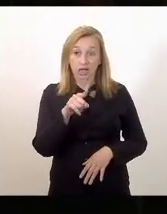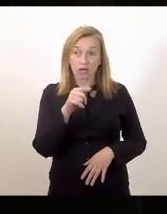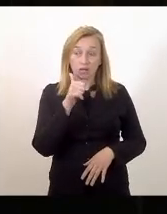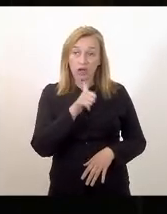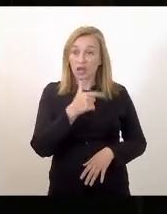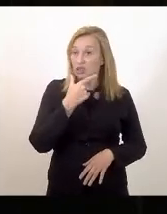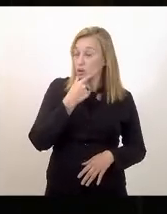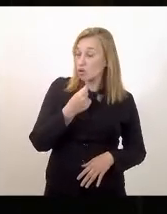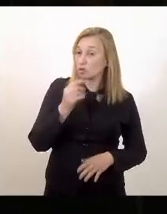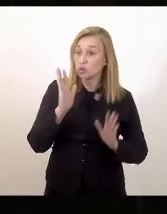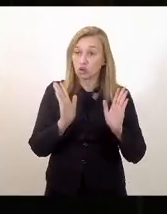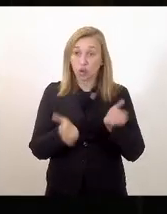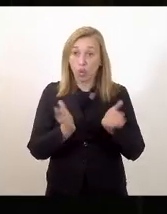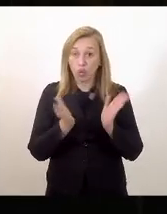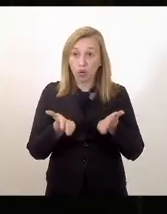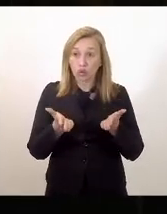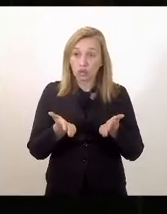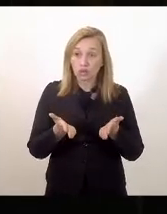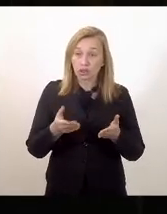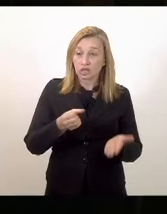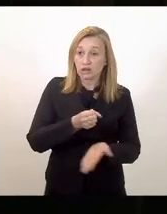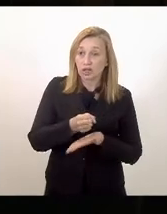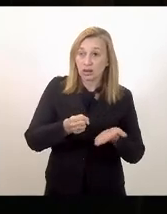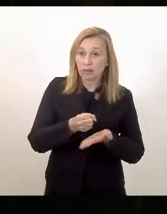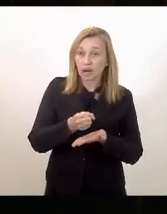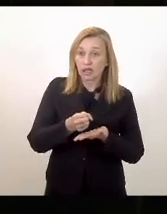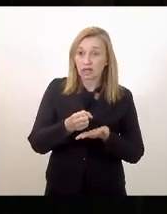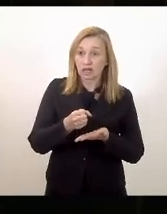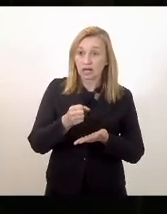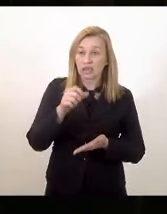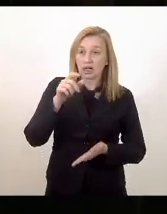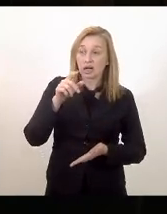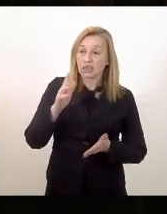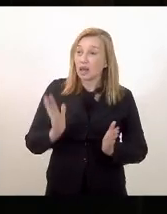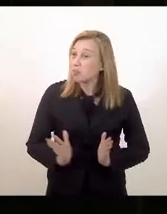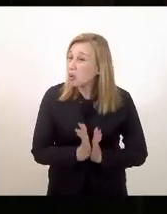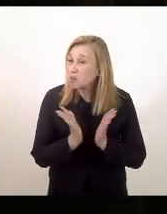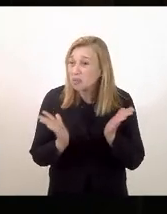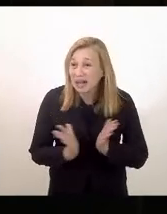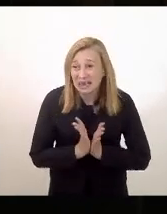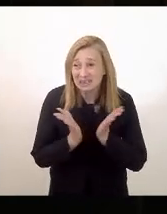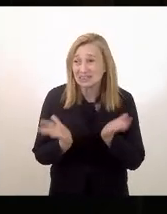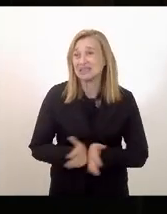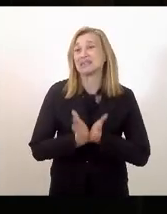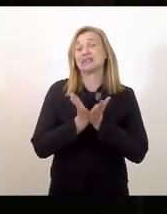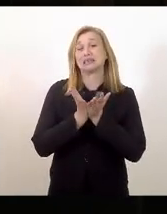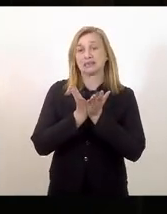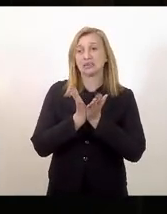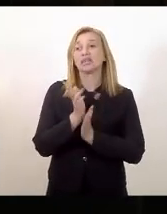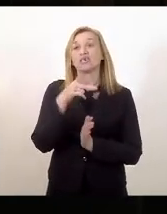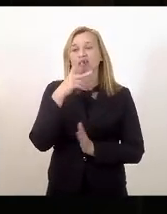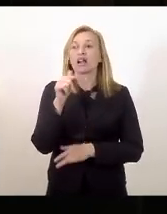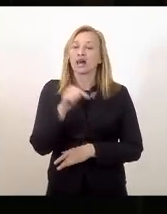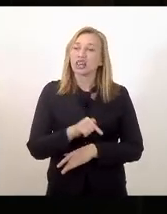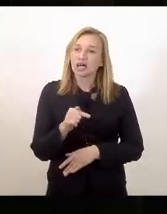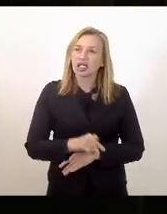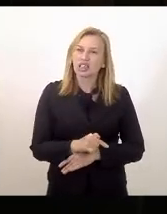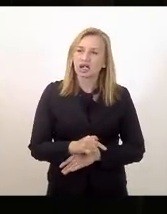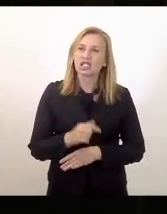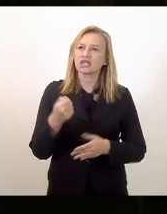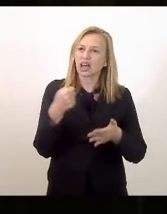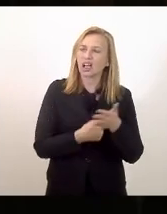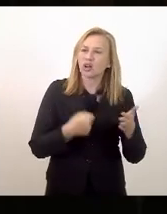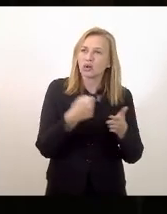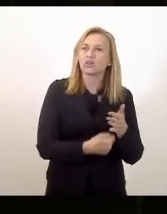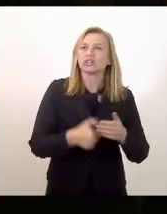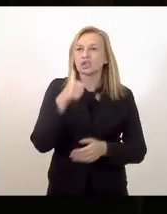que hoje estão aí na base da pirâmide da miséria, da pobreza. Quando a gente fala aqui, inclusive, da luta